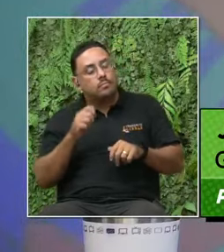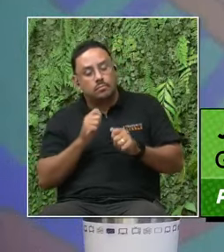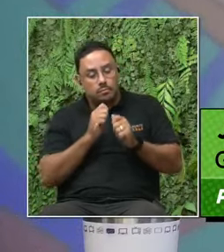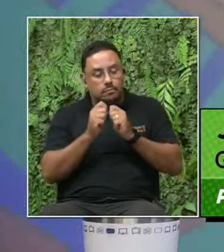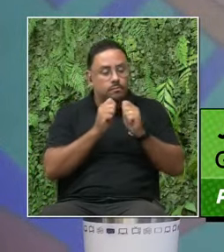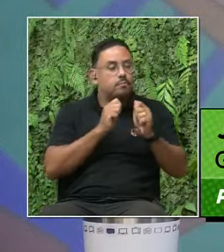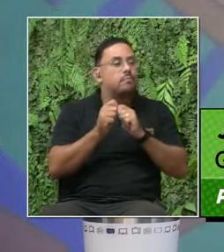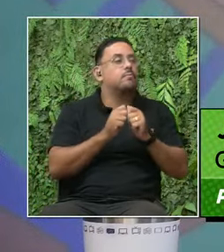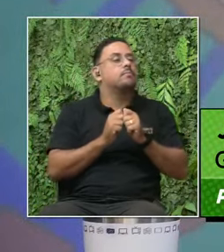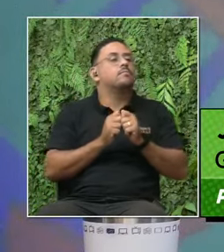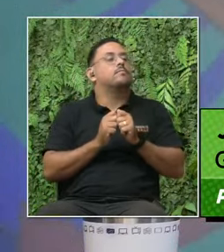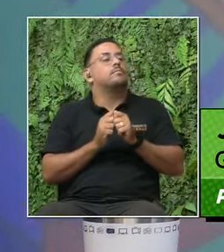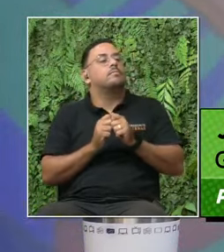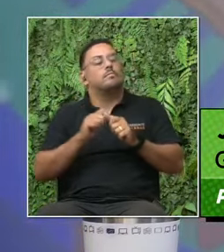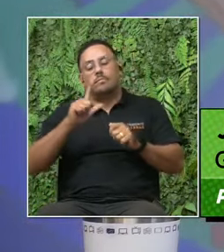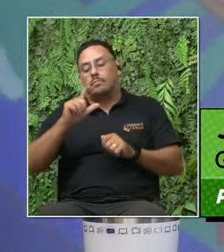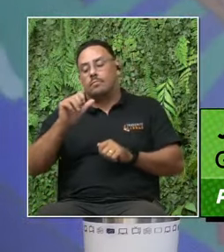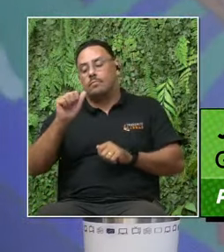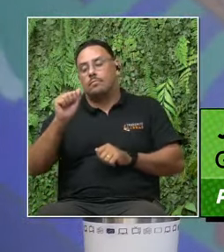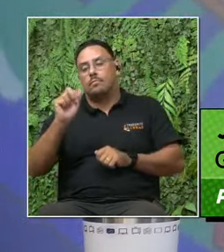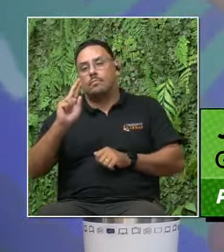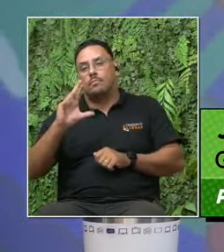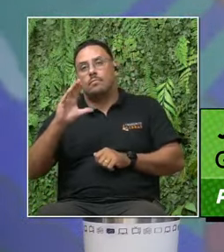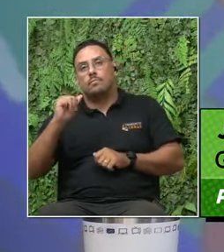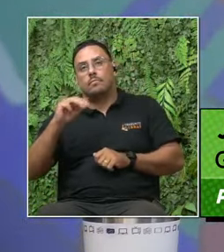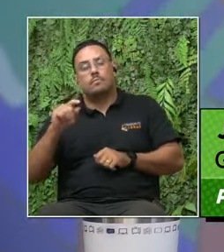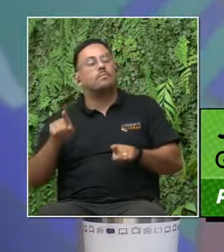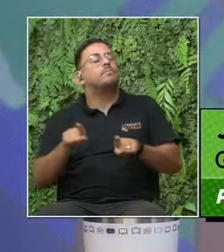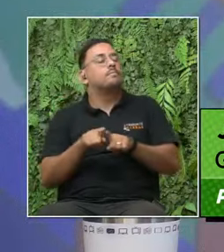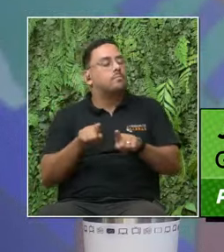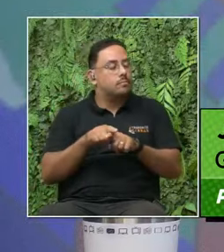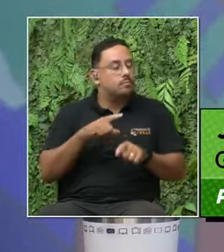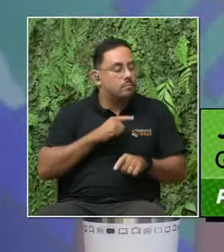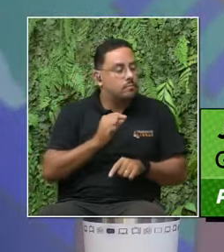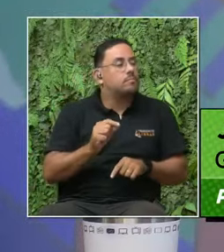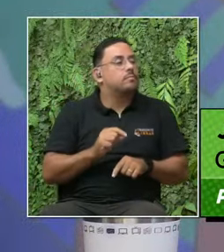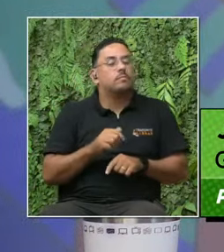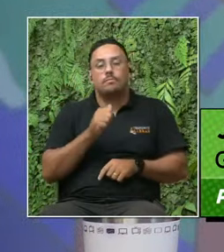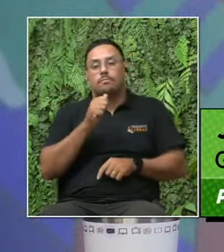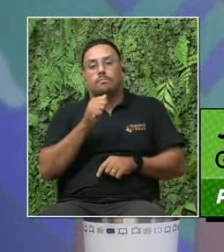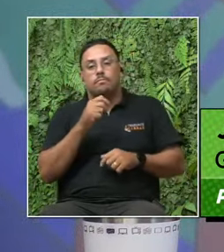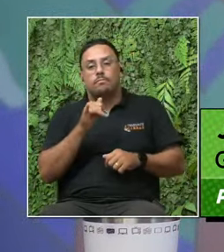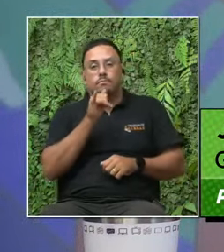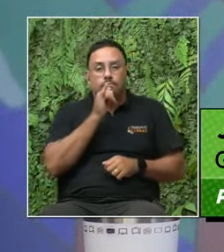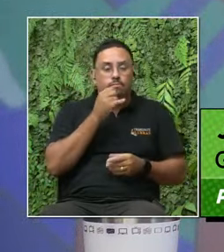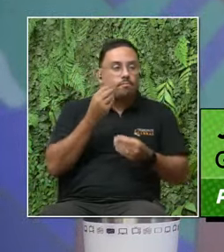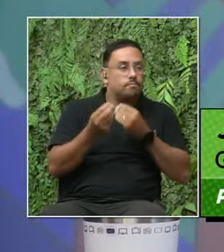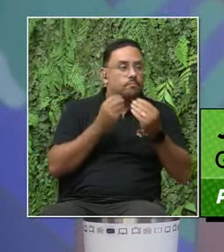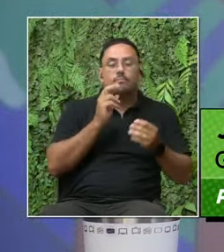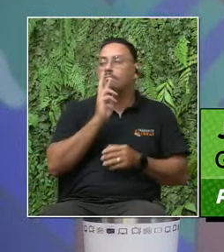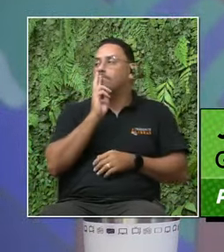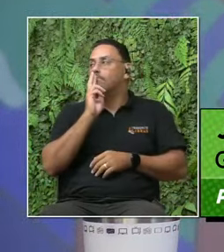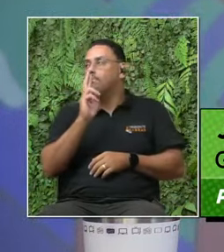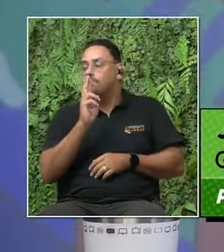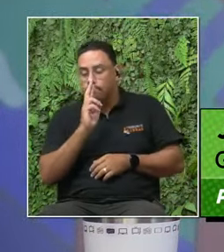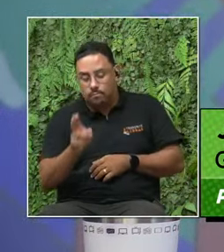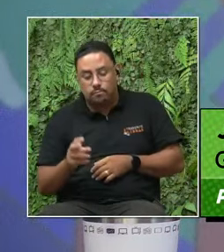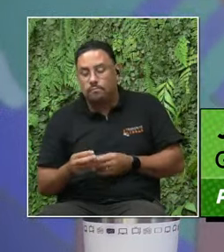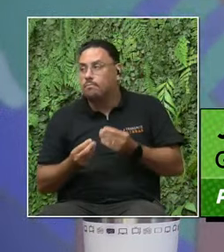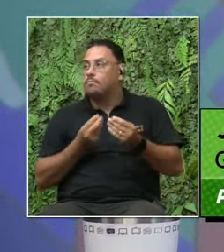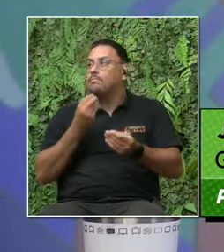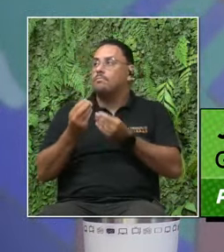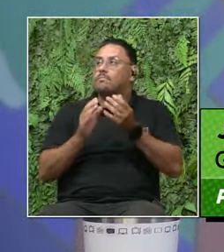eh do larcamon e ele também né tem dado um exemplo de como responder eh de